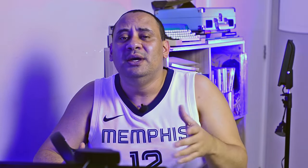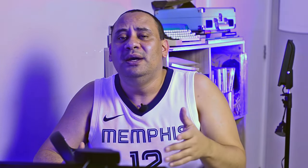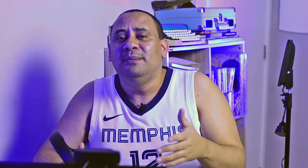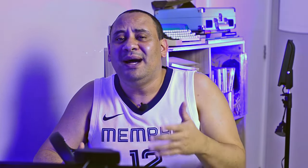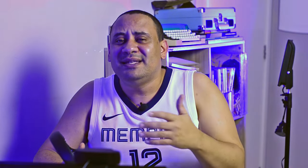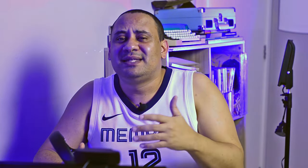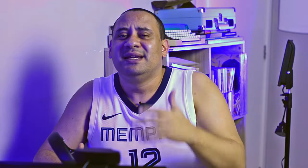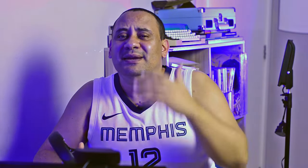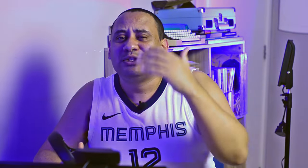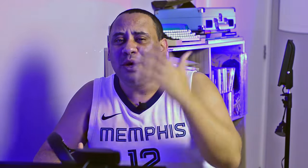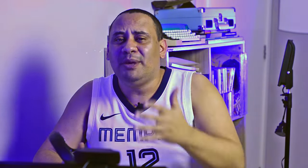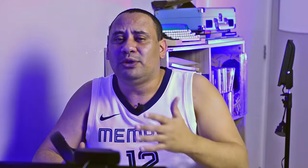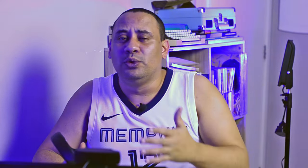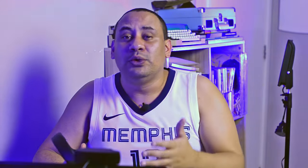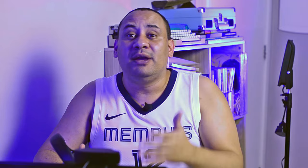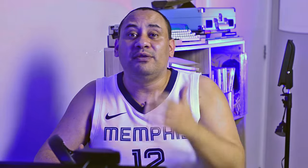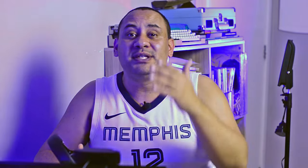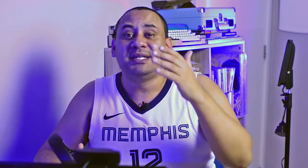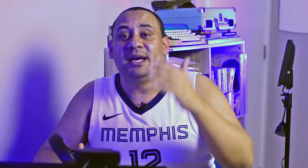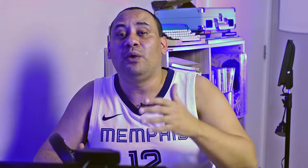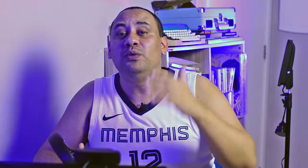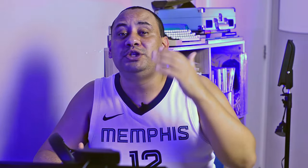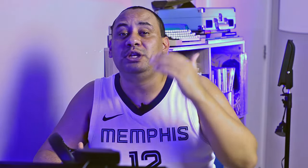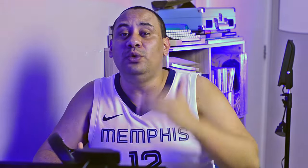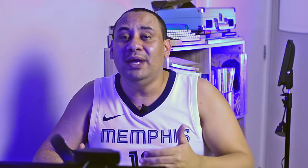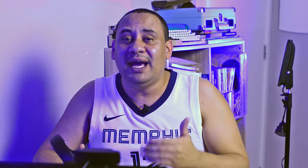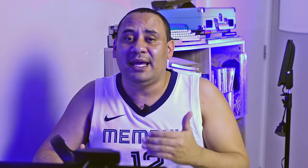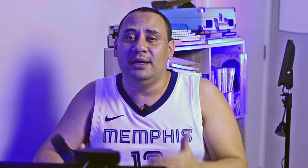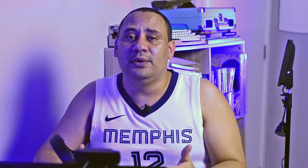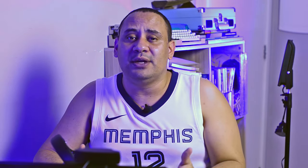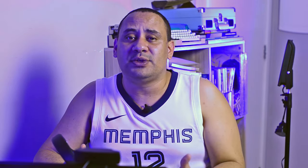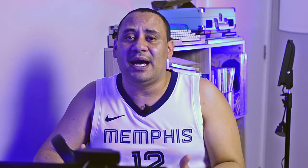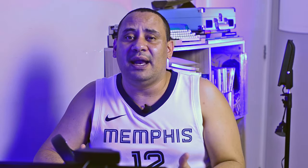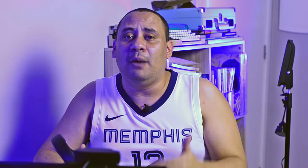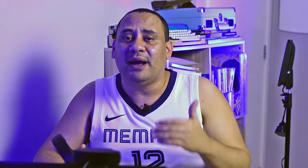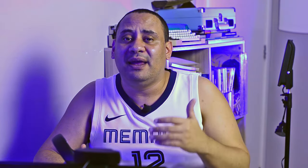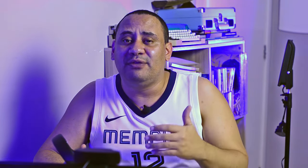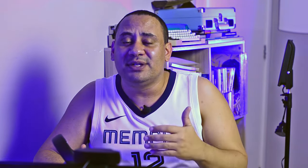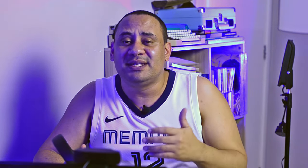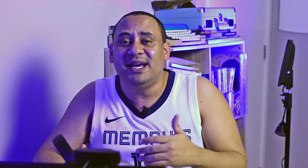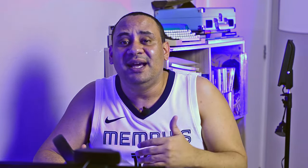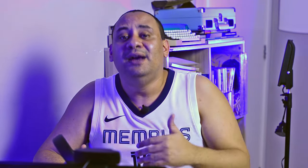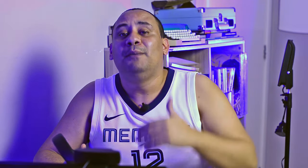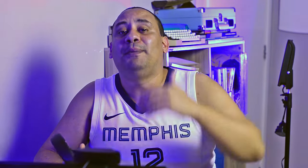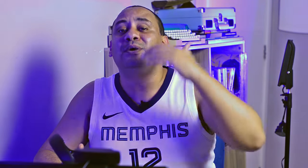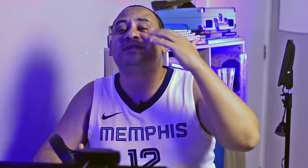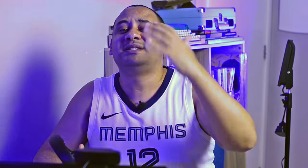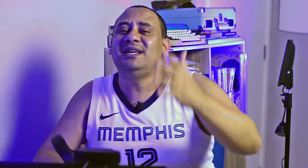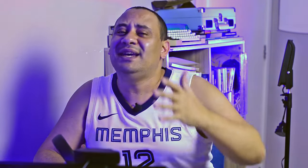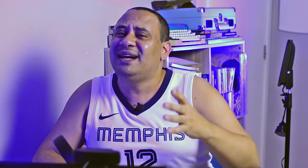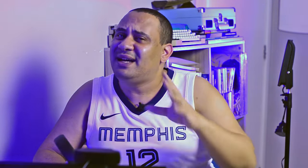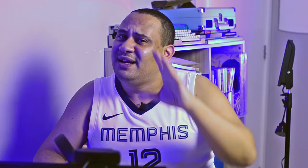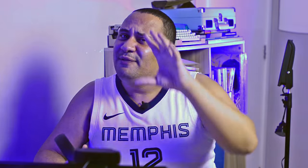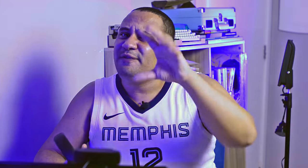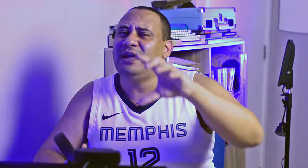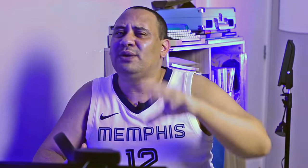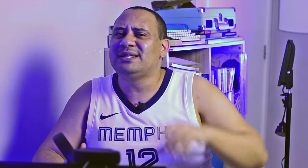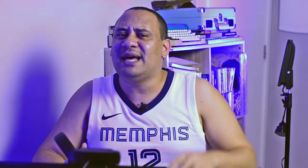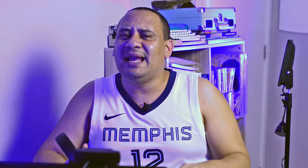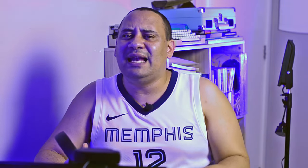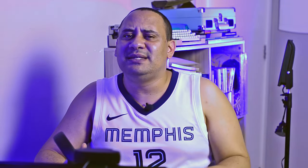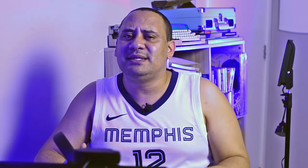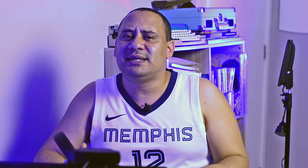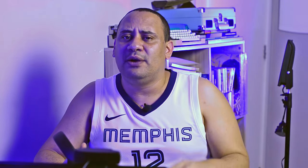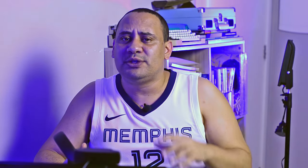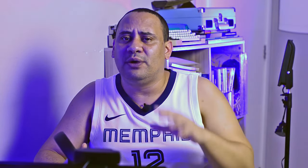começo. Mas, sobretudo, que você continue aqui no nosso canal para que você prossiga vendo